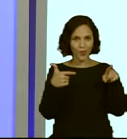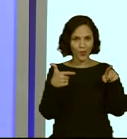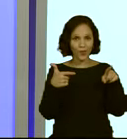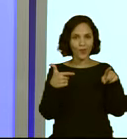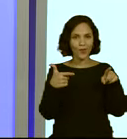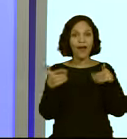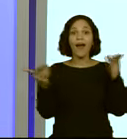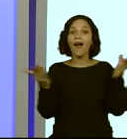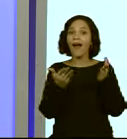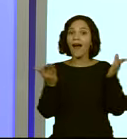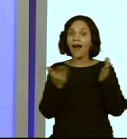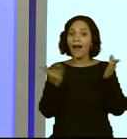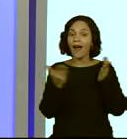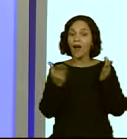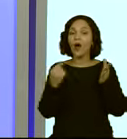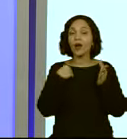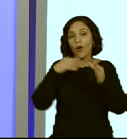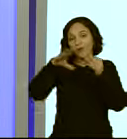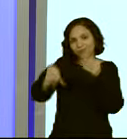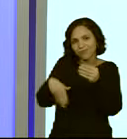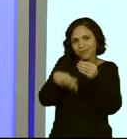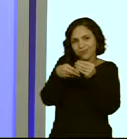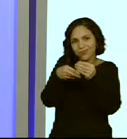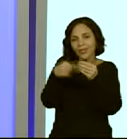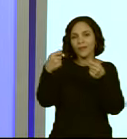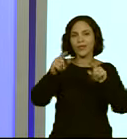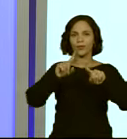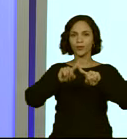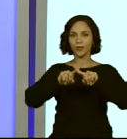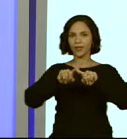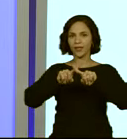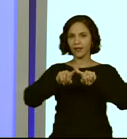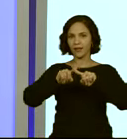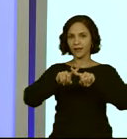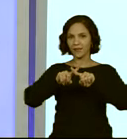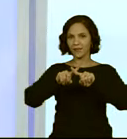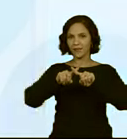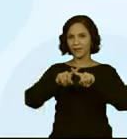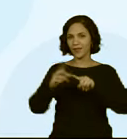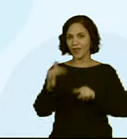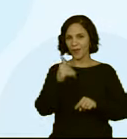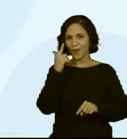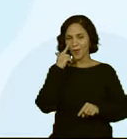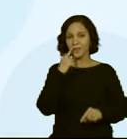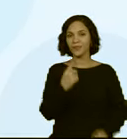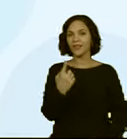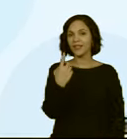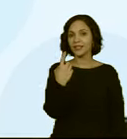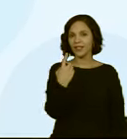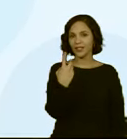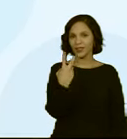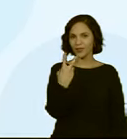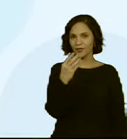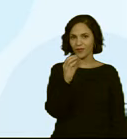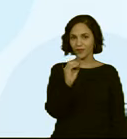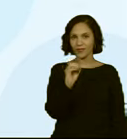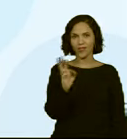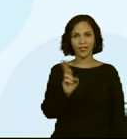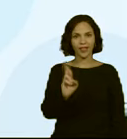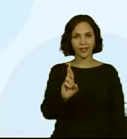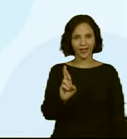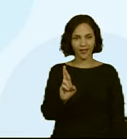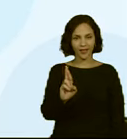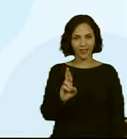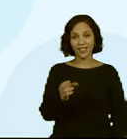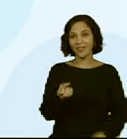descobrir a diferença agora para gente descobrir o acréscimo a gente vai multiplicar Então a gente vai pegar o r$ 120 pode passar